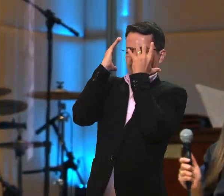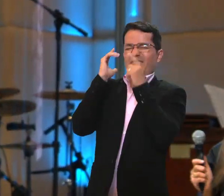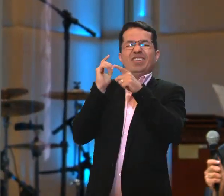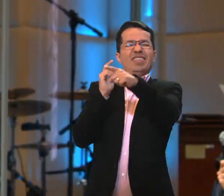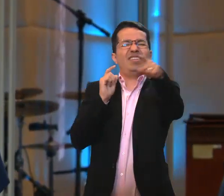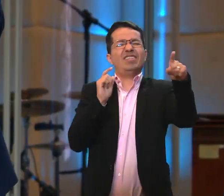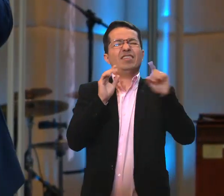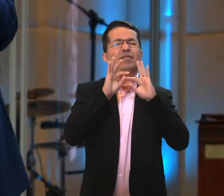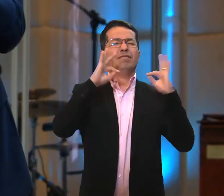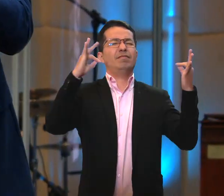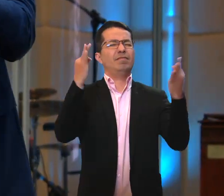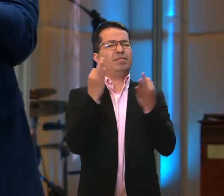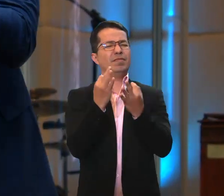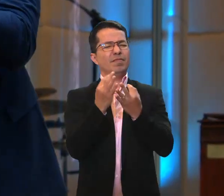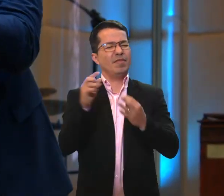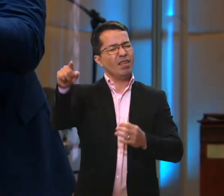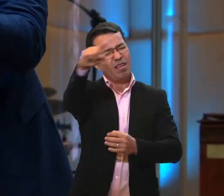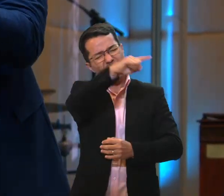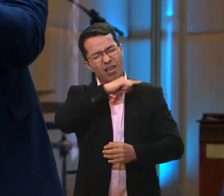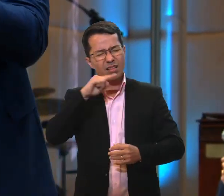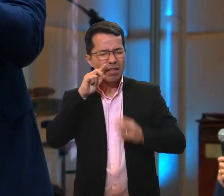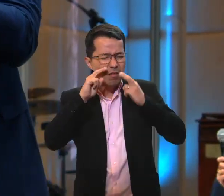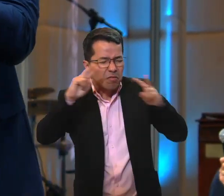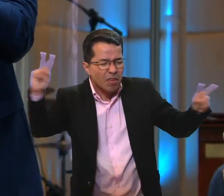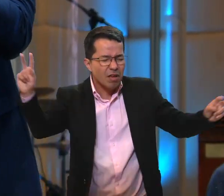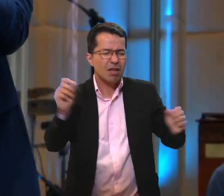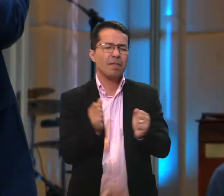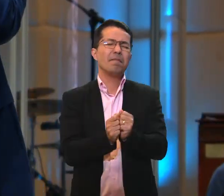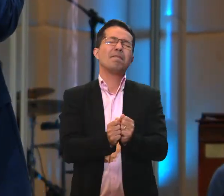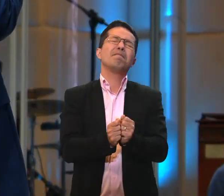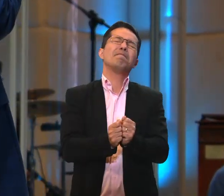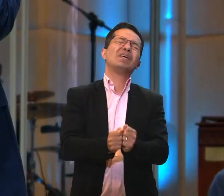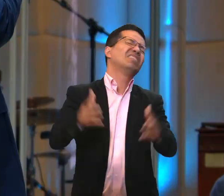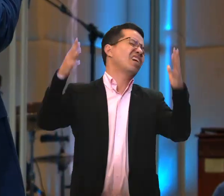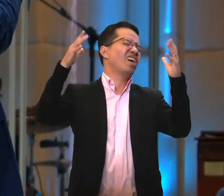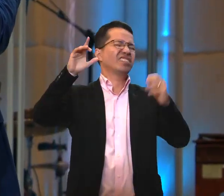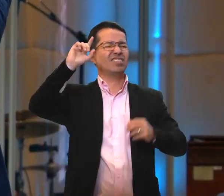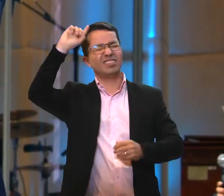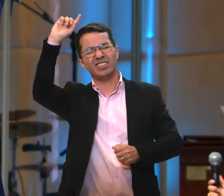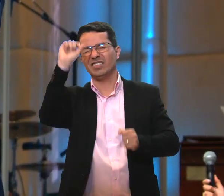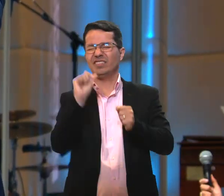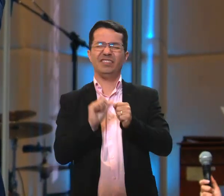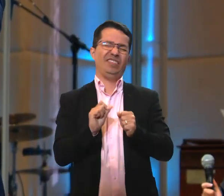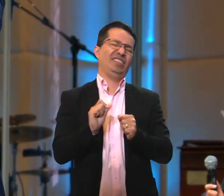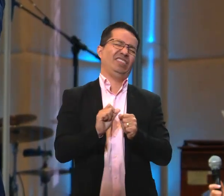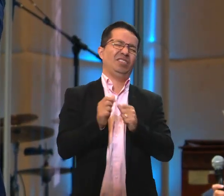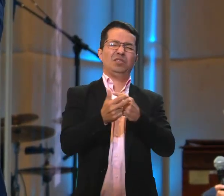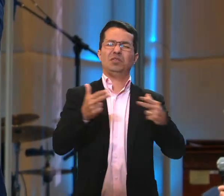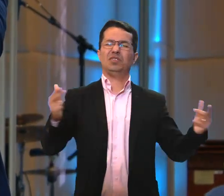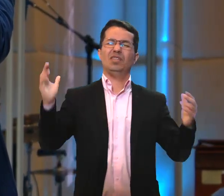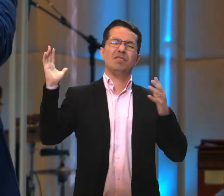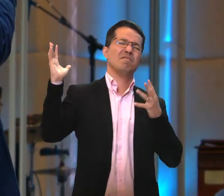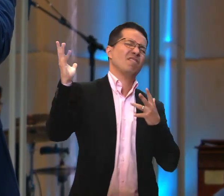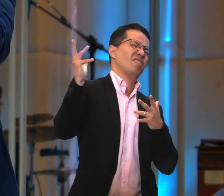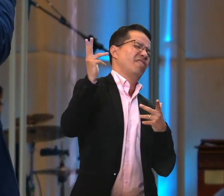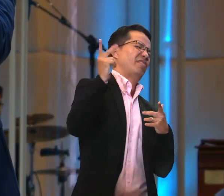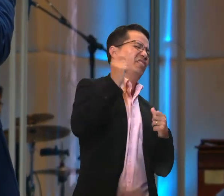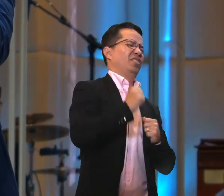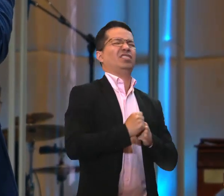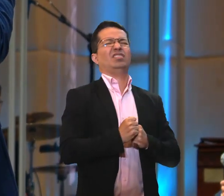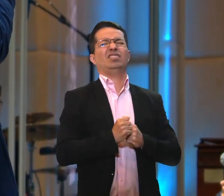entre os seus. Que eles vejam, Pai, o Senhor fazendo o que eles não podem. Quebra